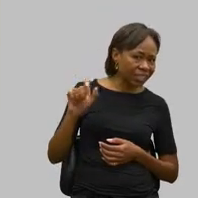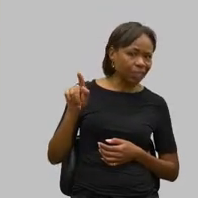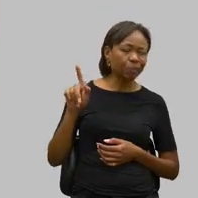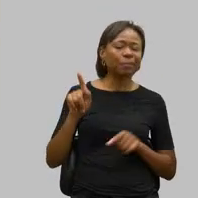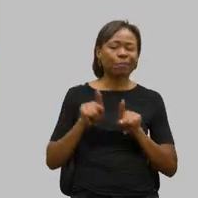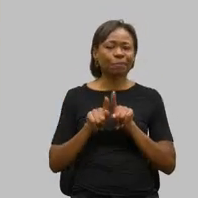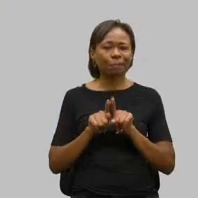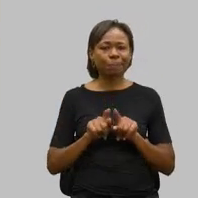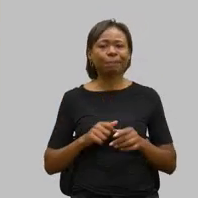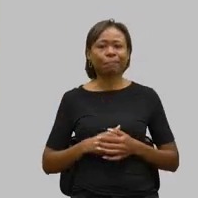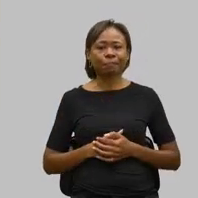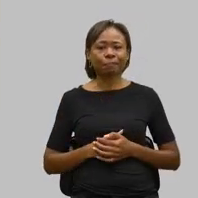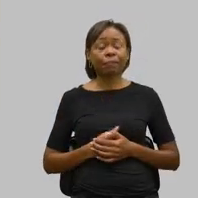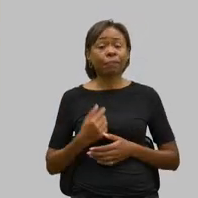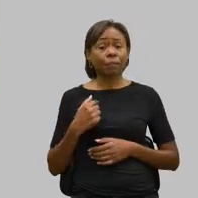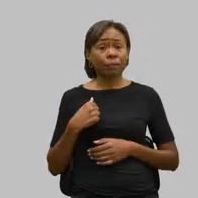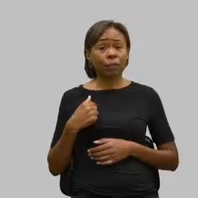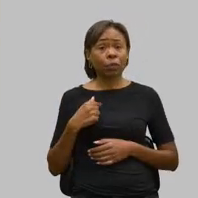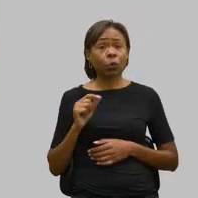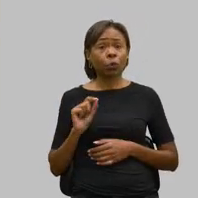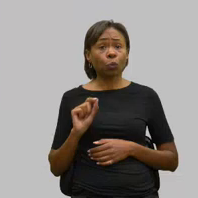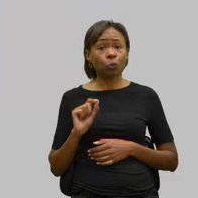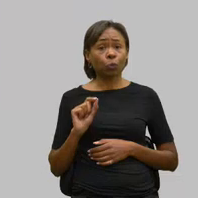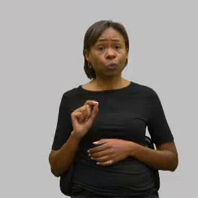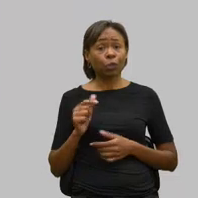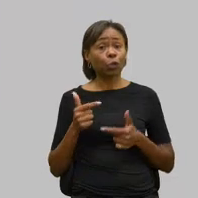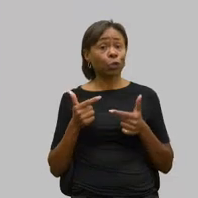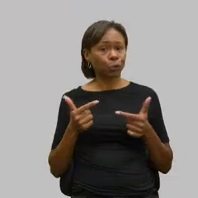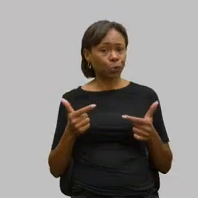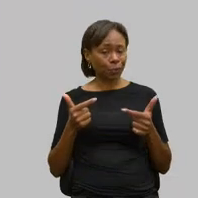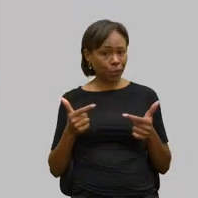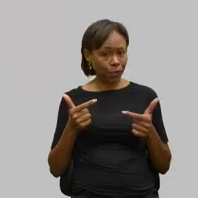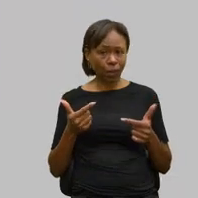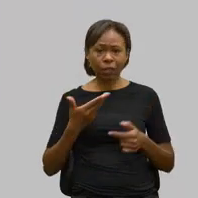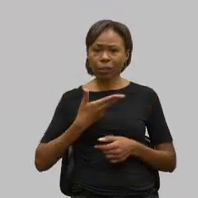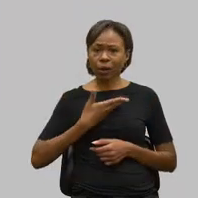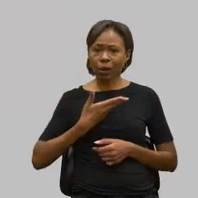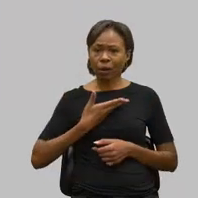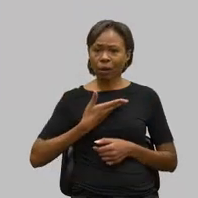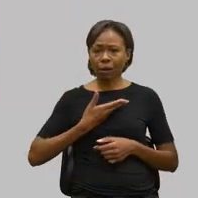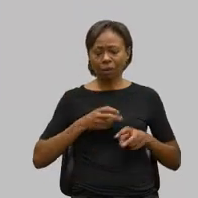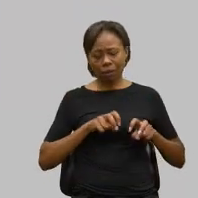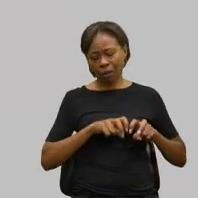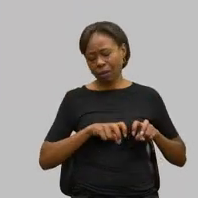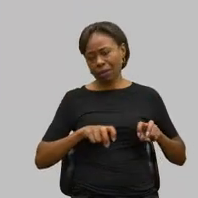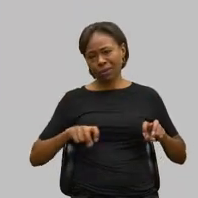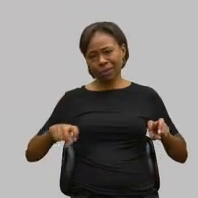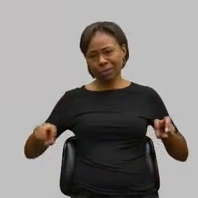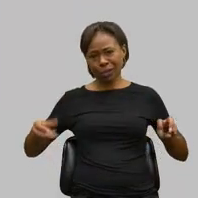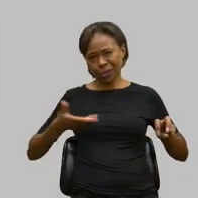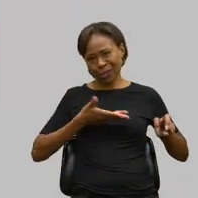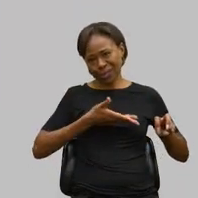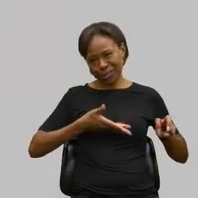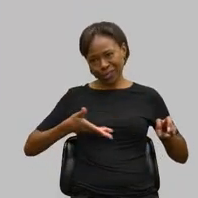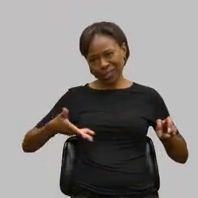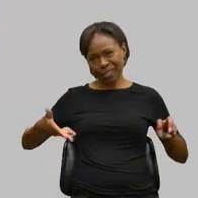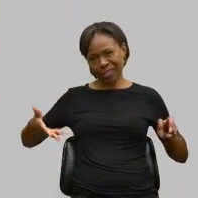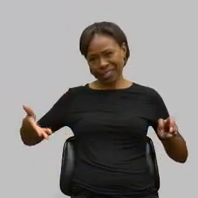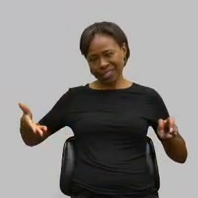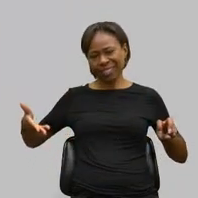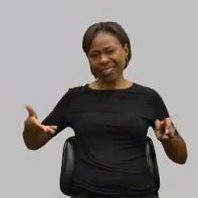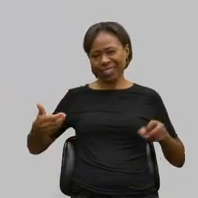E eu estou dando sorte que eu só tenho amigos aqui na mesa, mas, daqui a pouco, fica mais agitado.